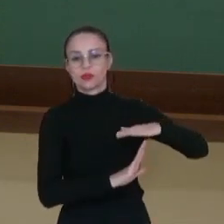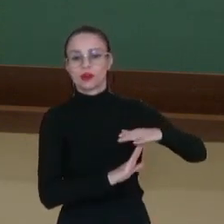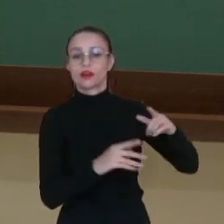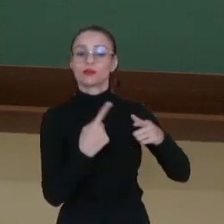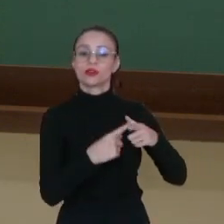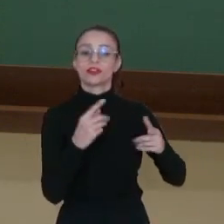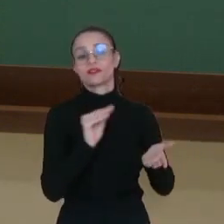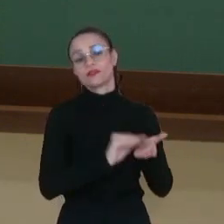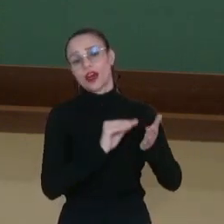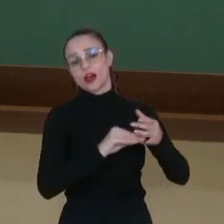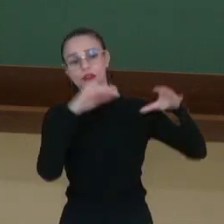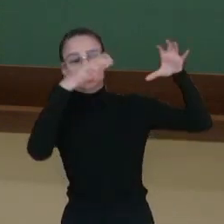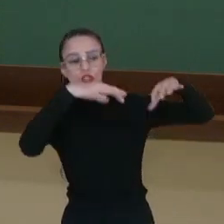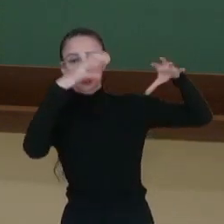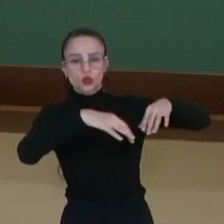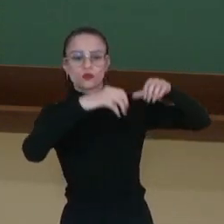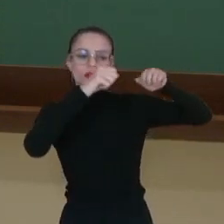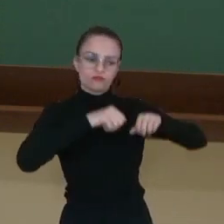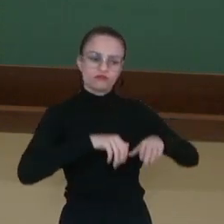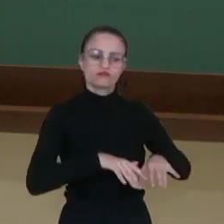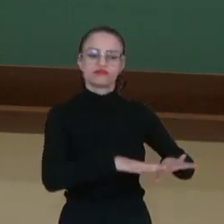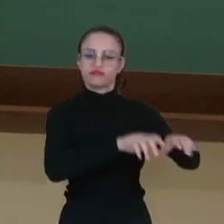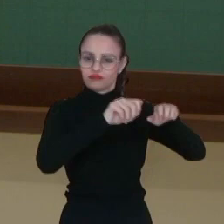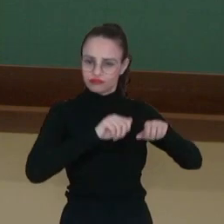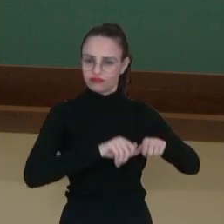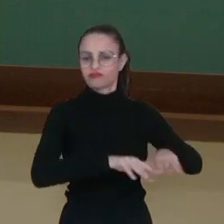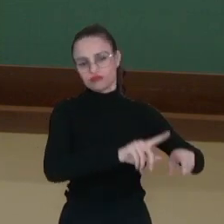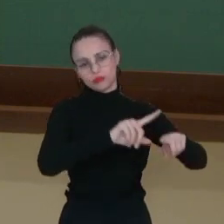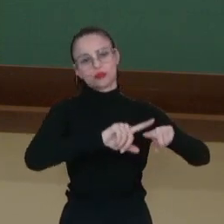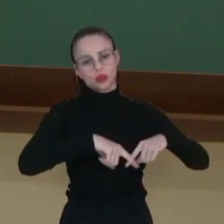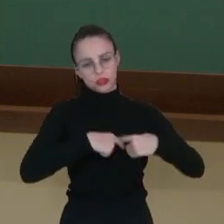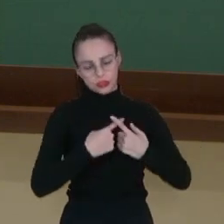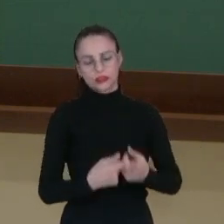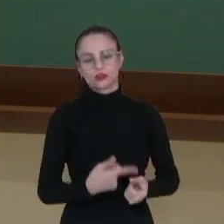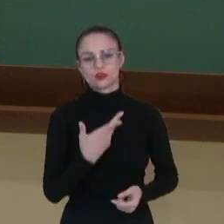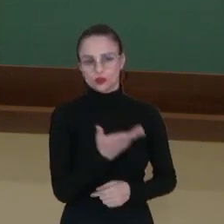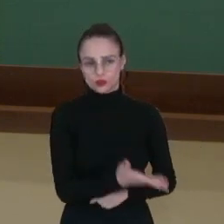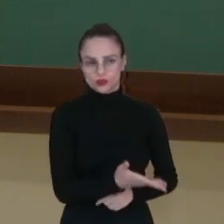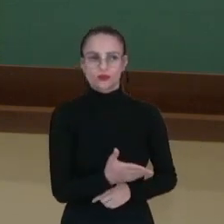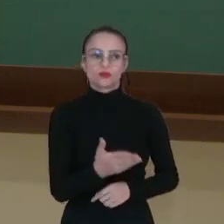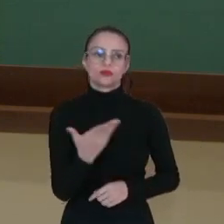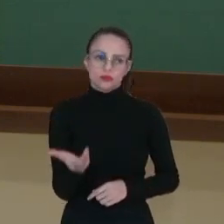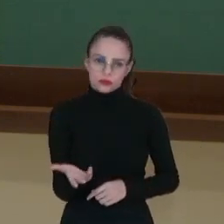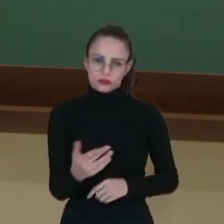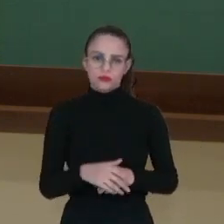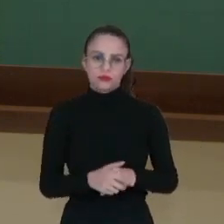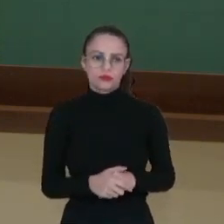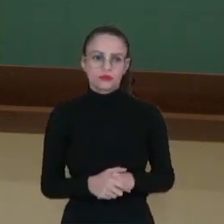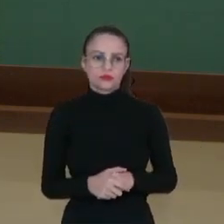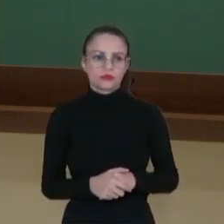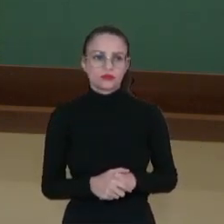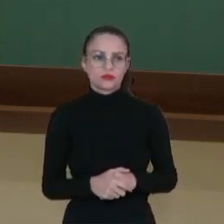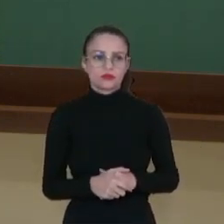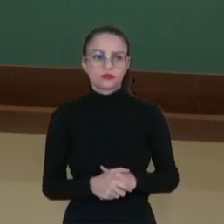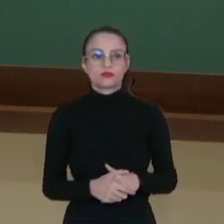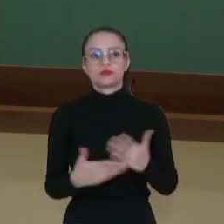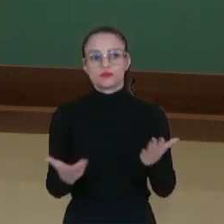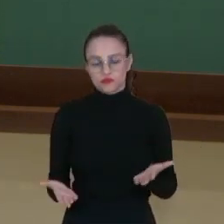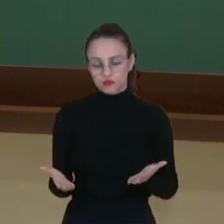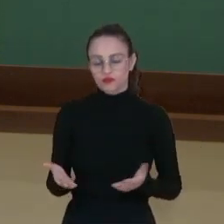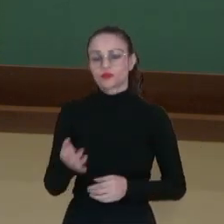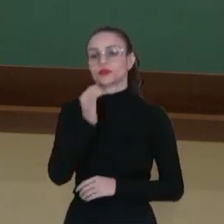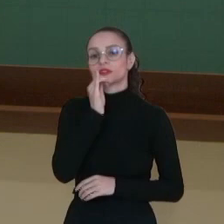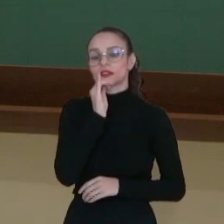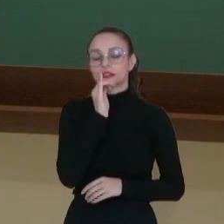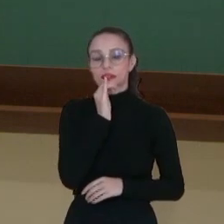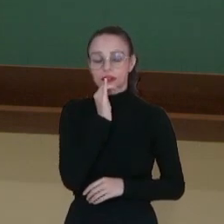sendo abastecidos com água pela chuva que cai naquela região ou que deixa de cair, né? E um exemplo